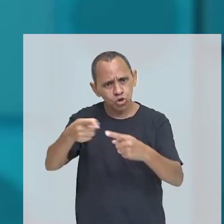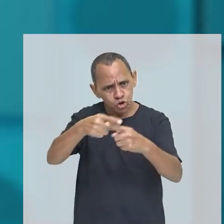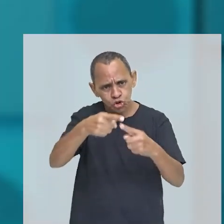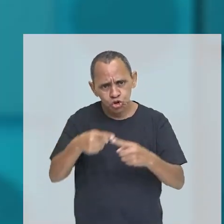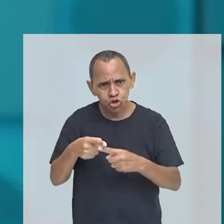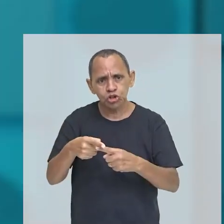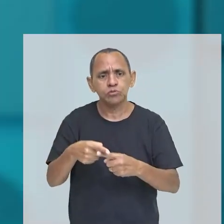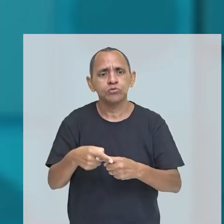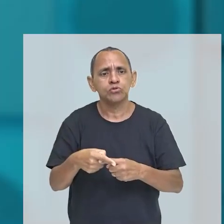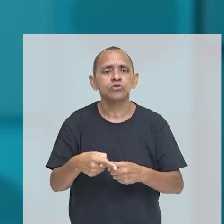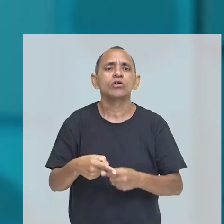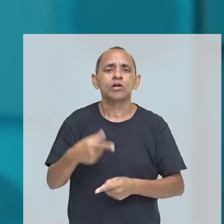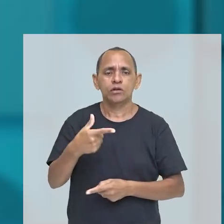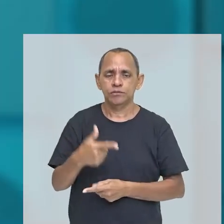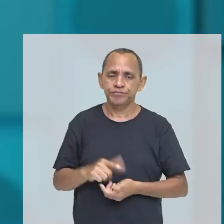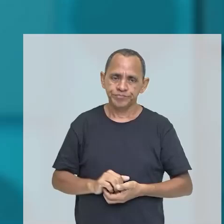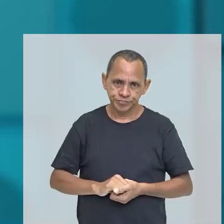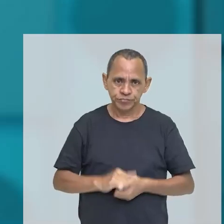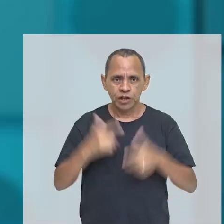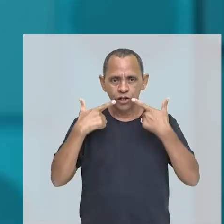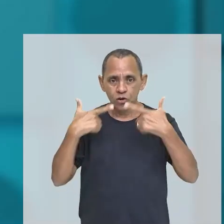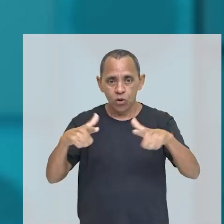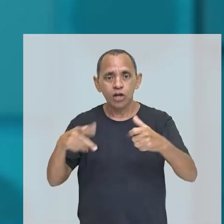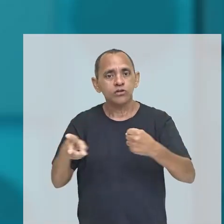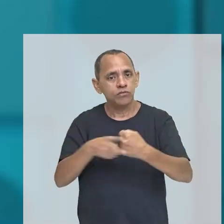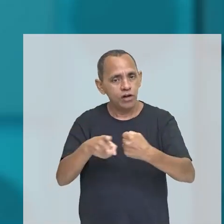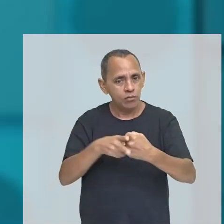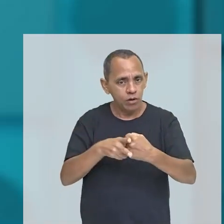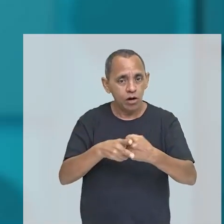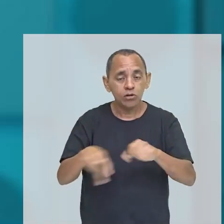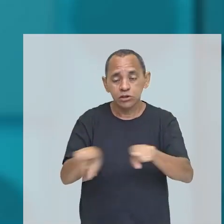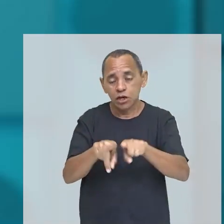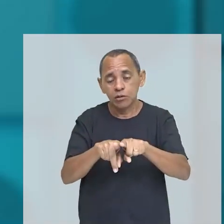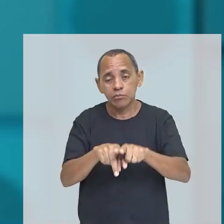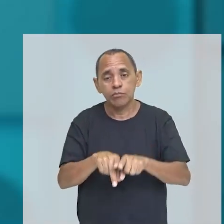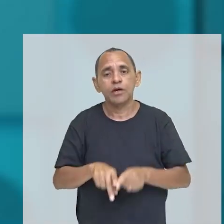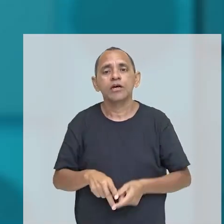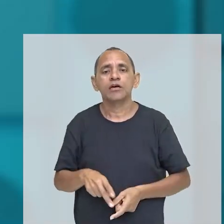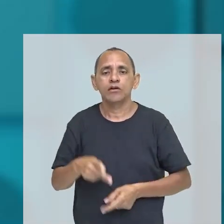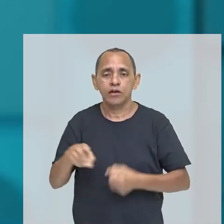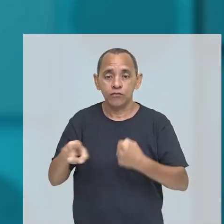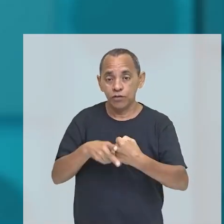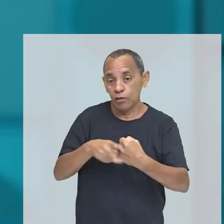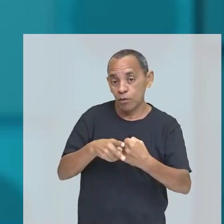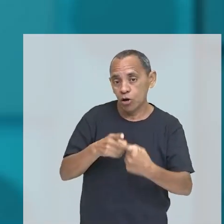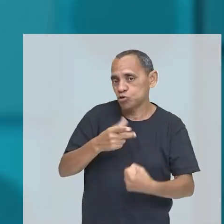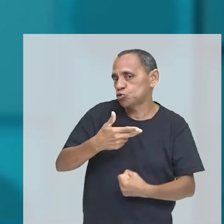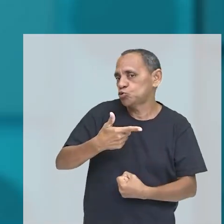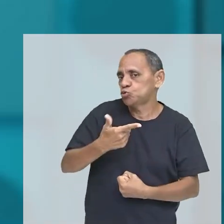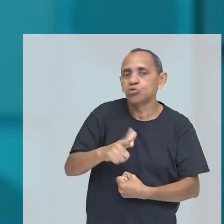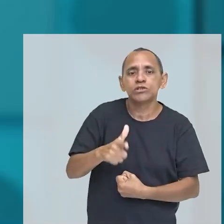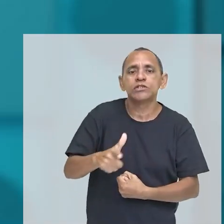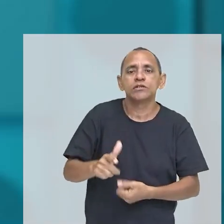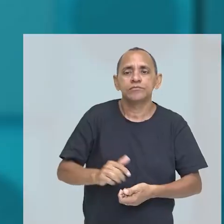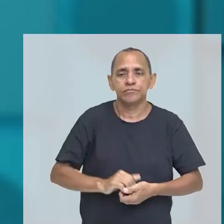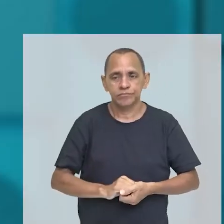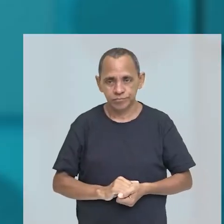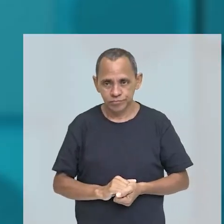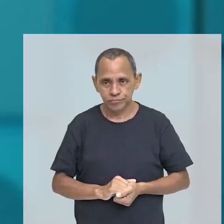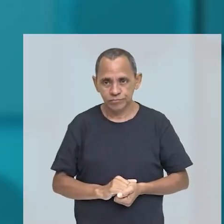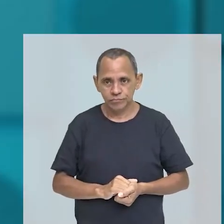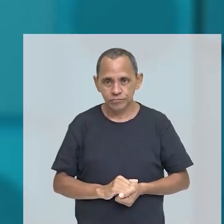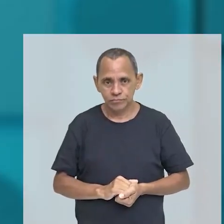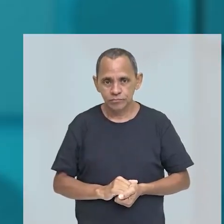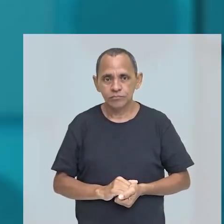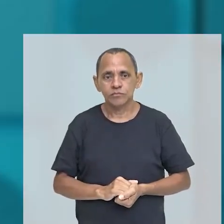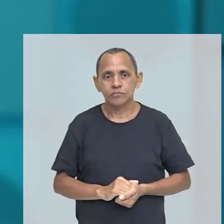esferas, mas aqui, especificamente falando, linguagem verbal e não verbal relacionado aos sinais de trânsito, tá bom? Se tiver só o sinal,